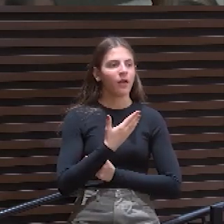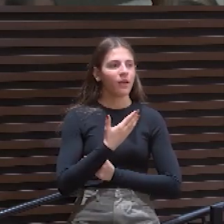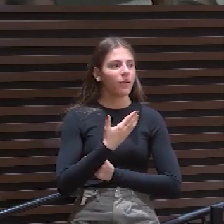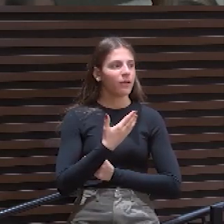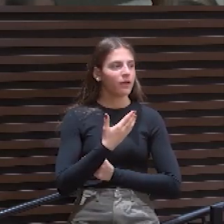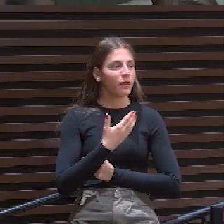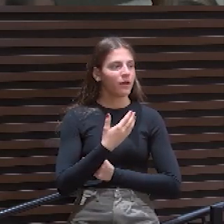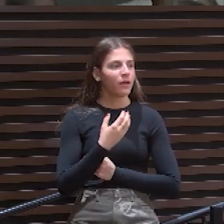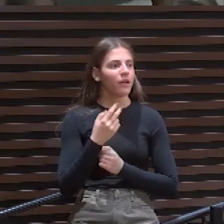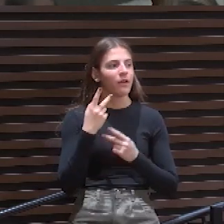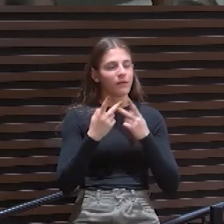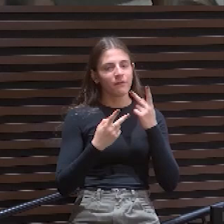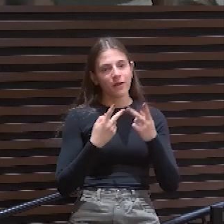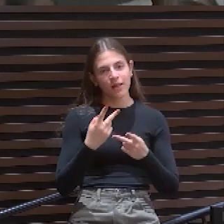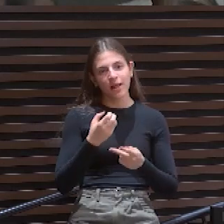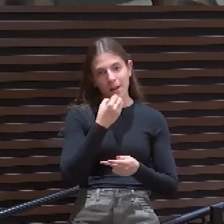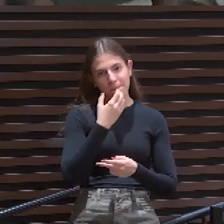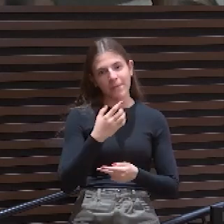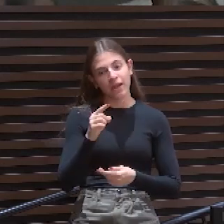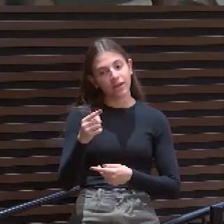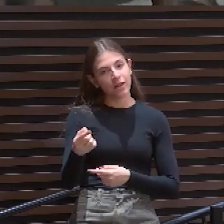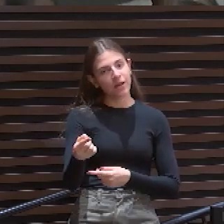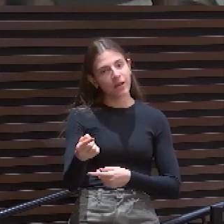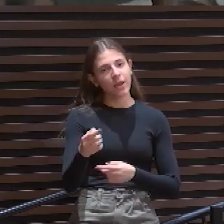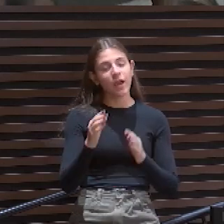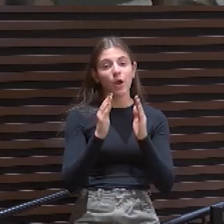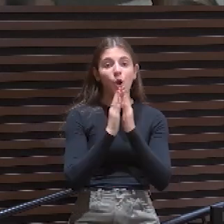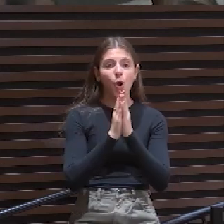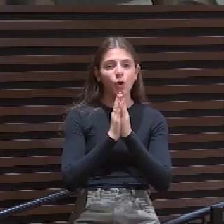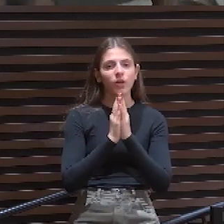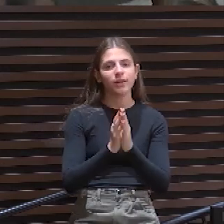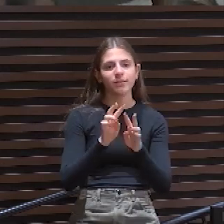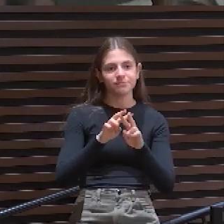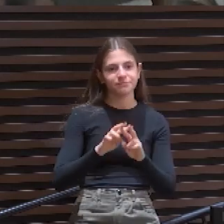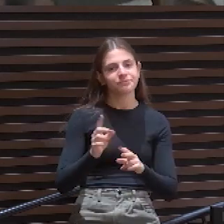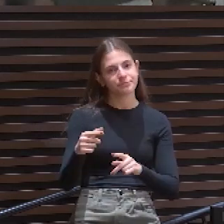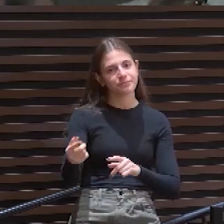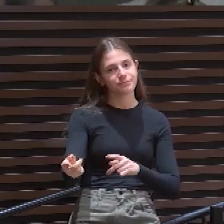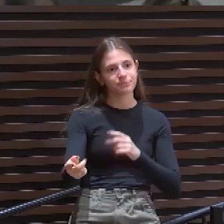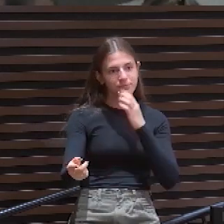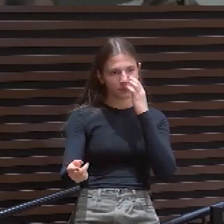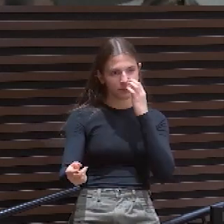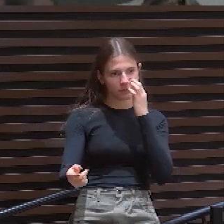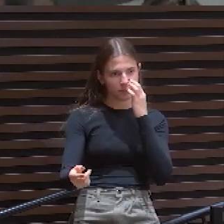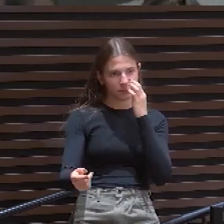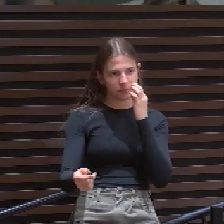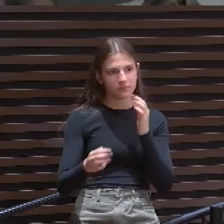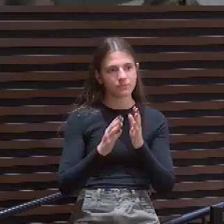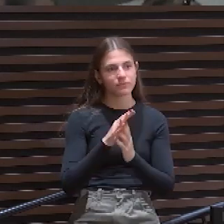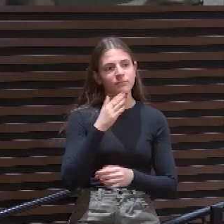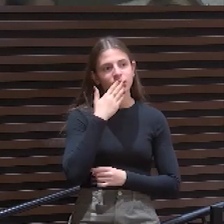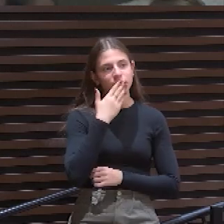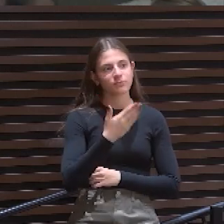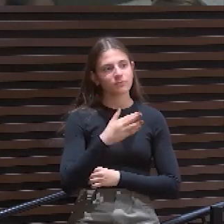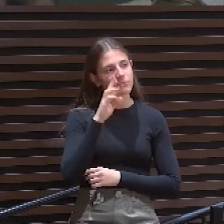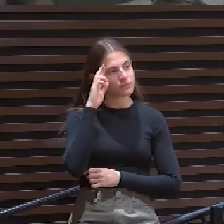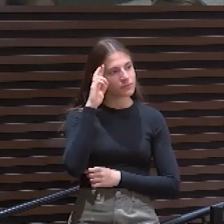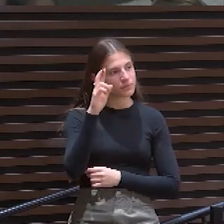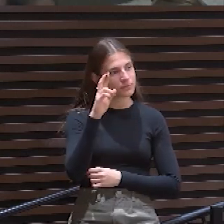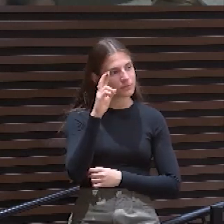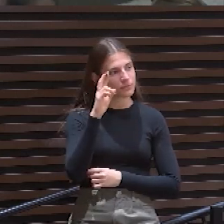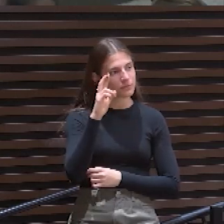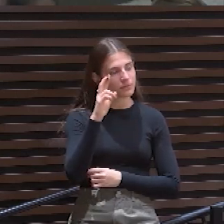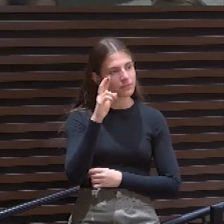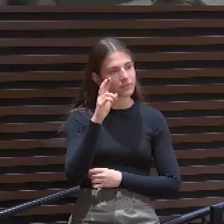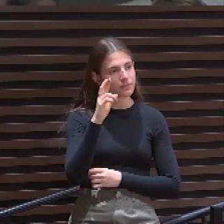Falar bem dele. E orar por ele. E eu peço que o Senhor oportunize